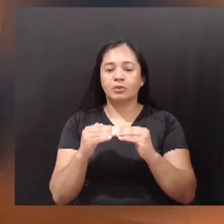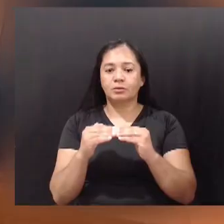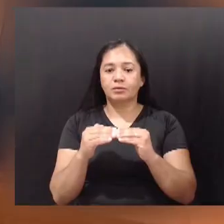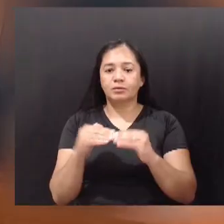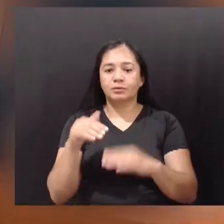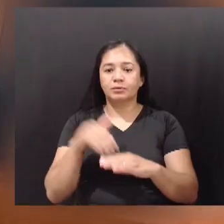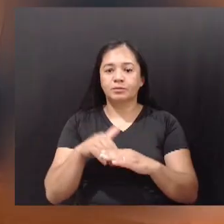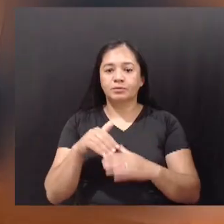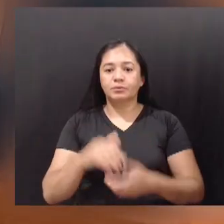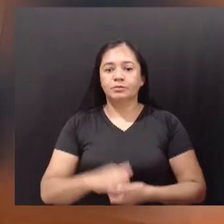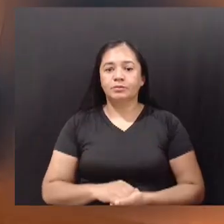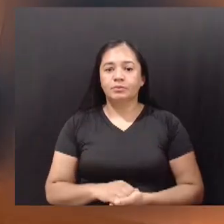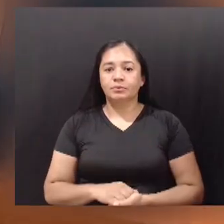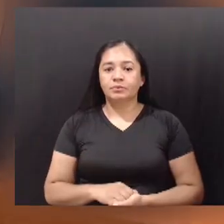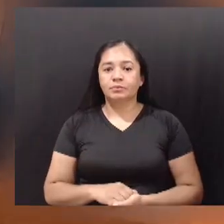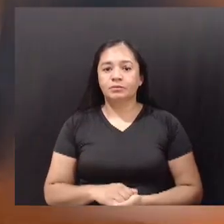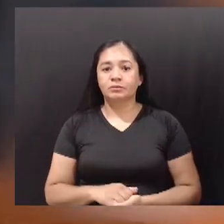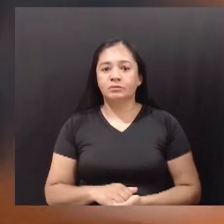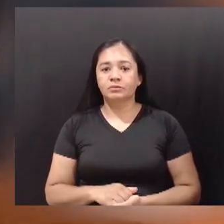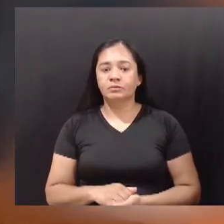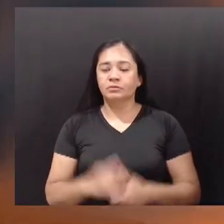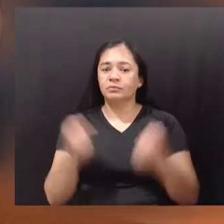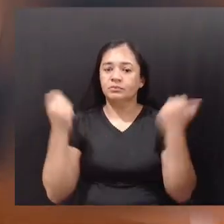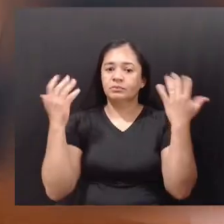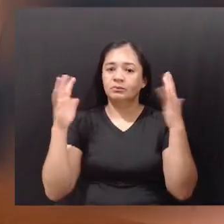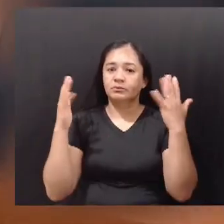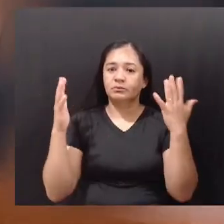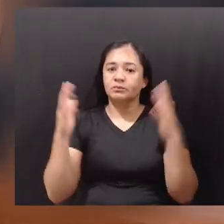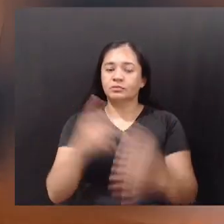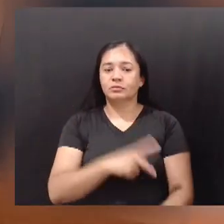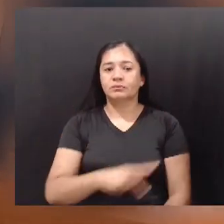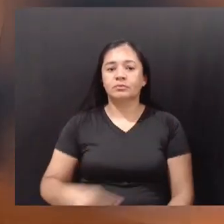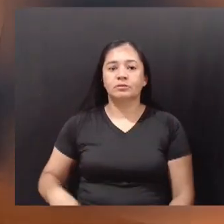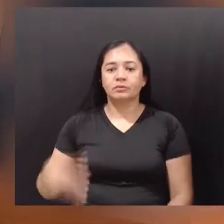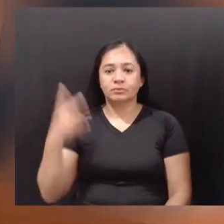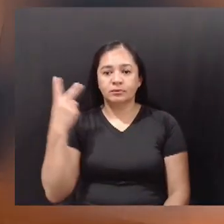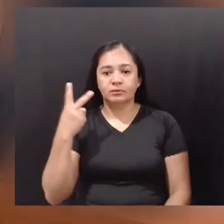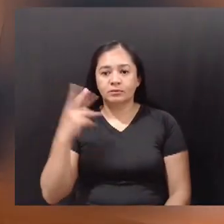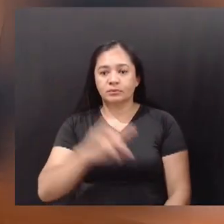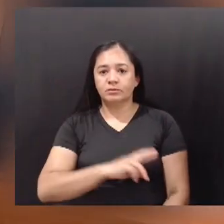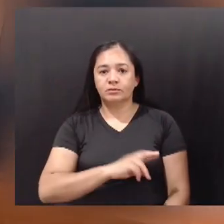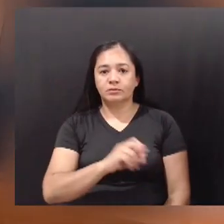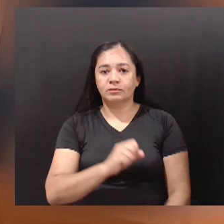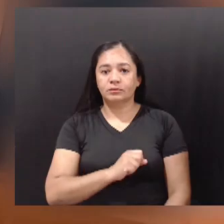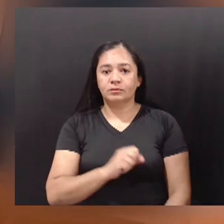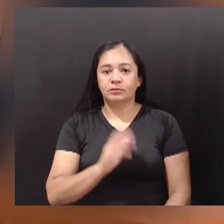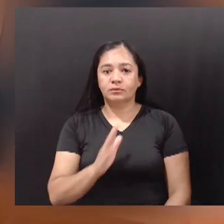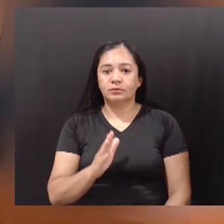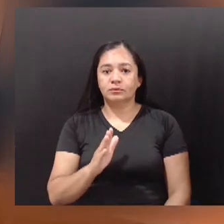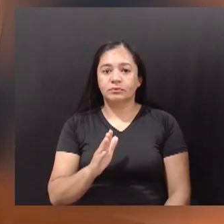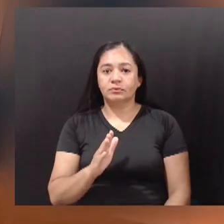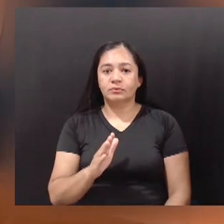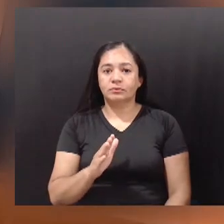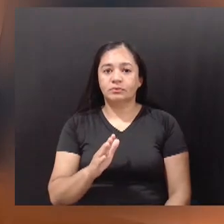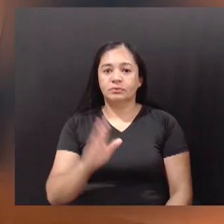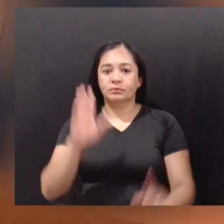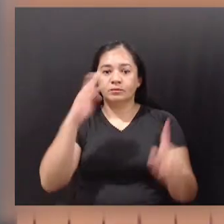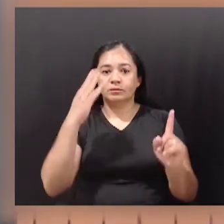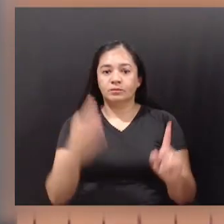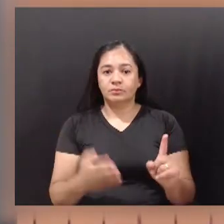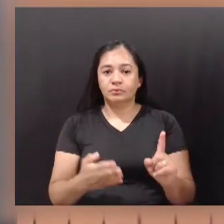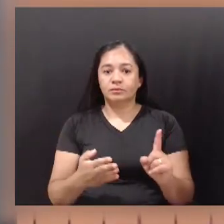gostaria aqui de parabenizar o presidente dessa casa, no qual aí vai fazer essa honraria, colocar o espaço